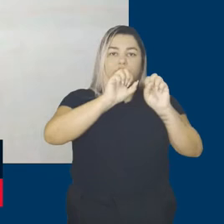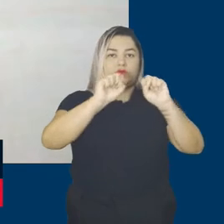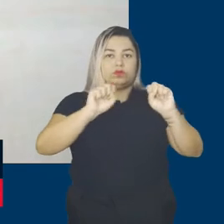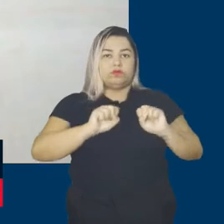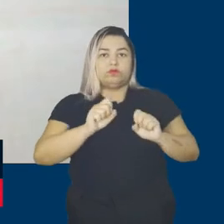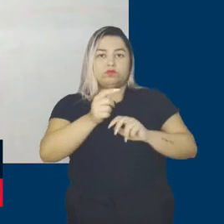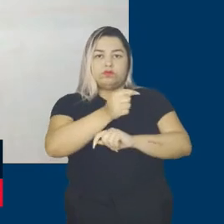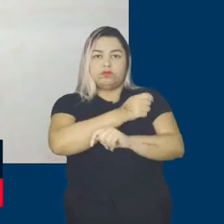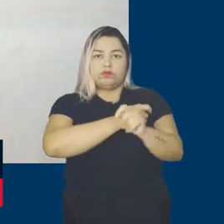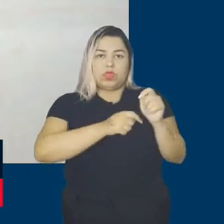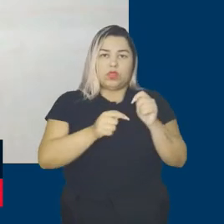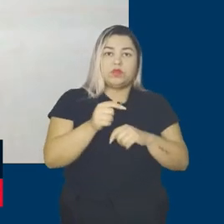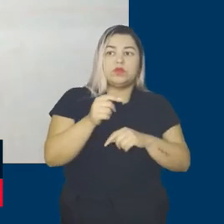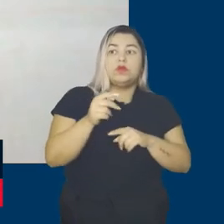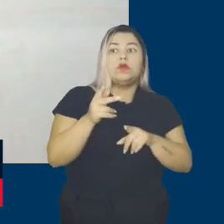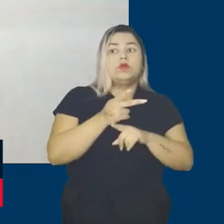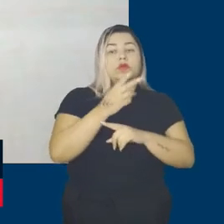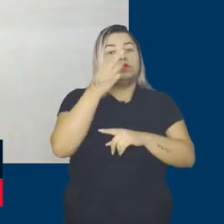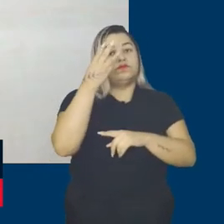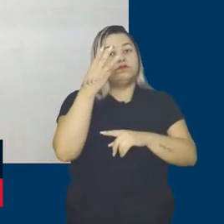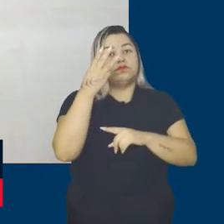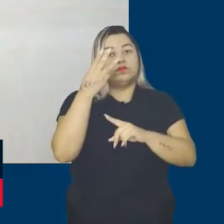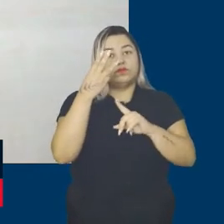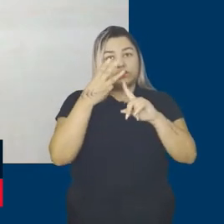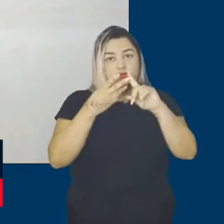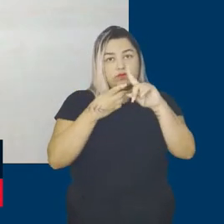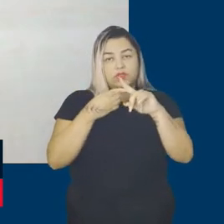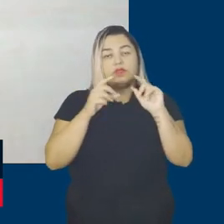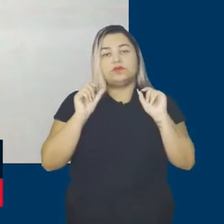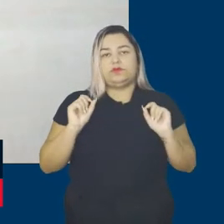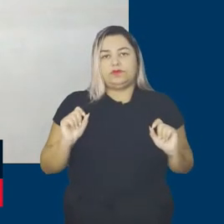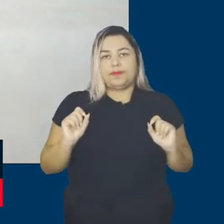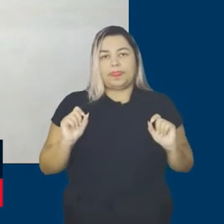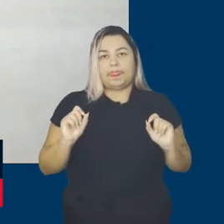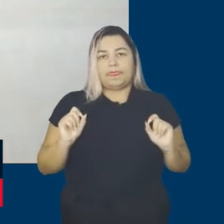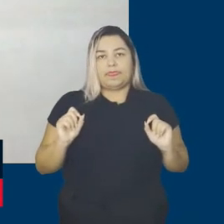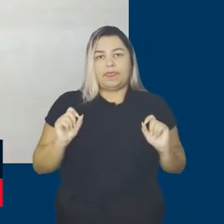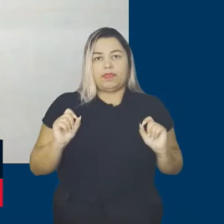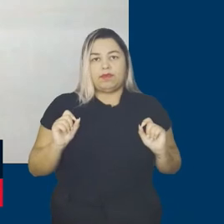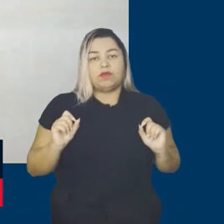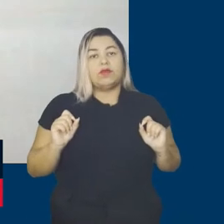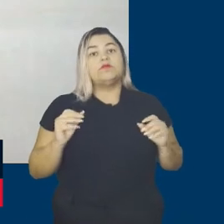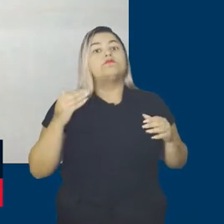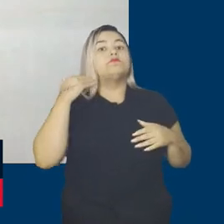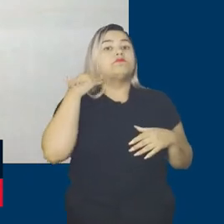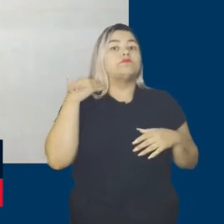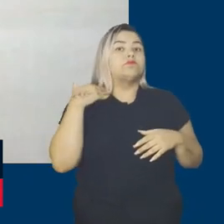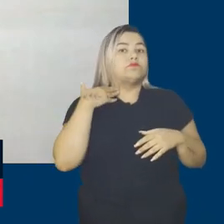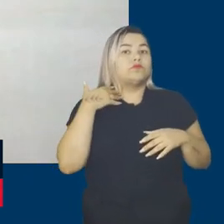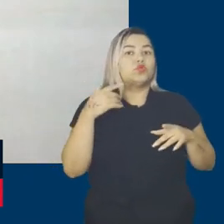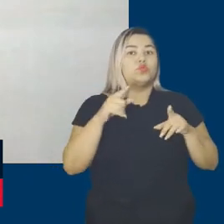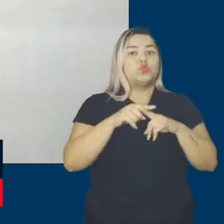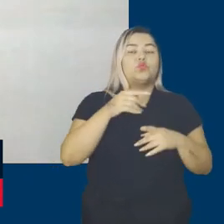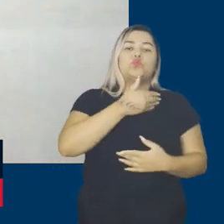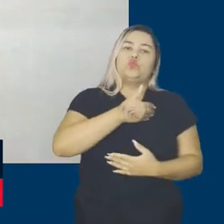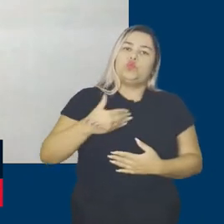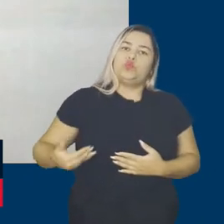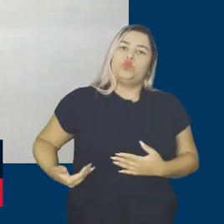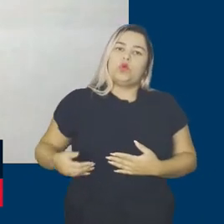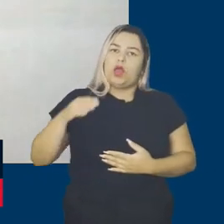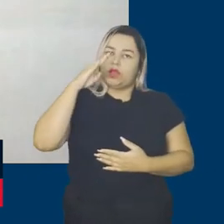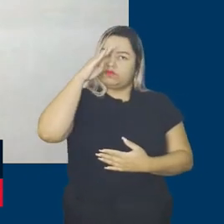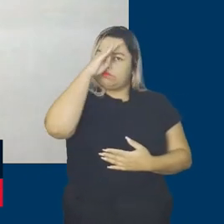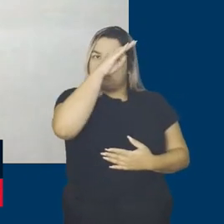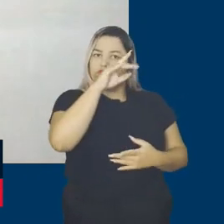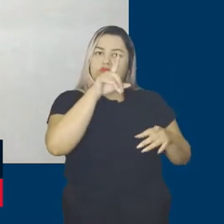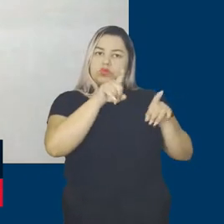Nós estamos resgatando esses três papéis, né? E o banco, que se apequenou no governo Bolsonaro, o banco deixou